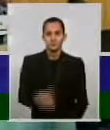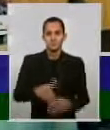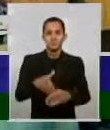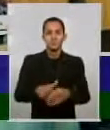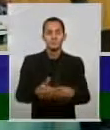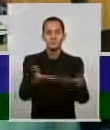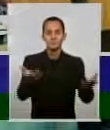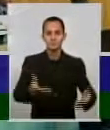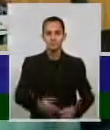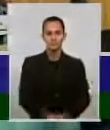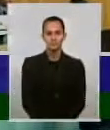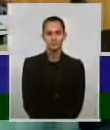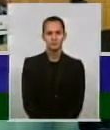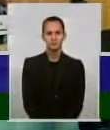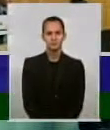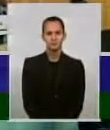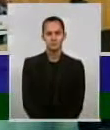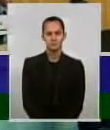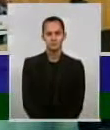Votação.